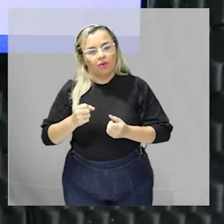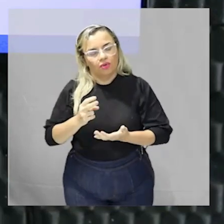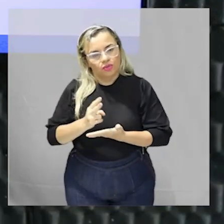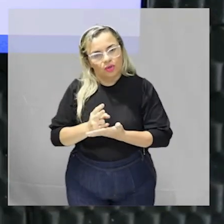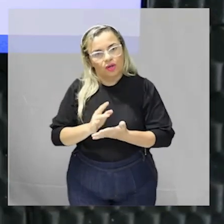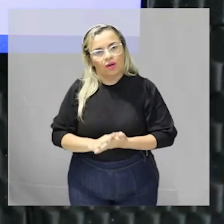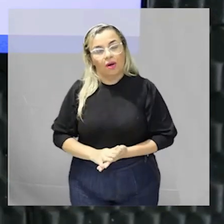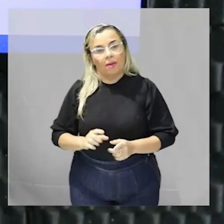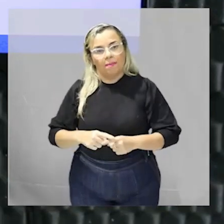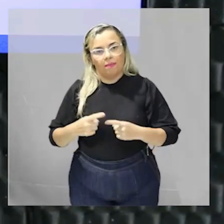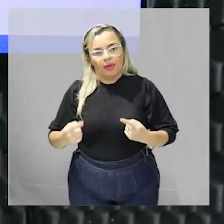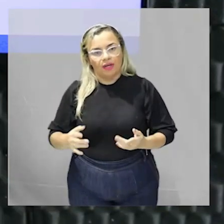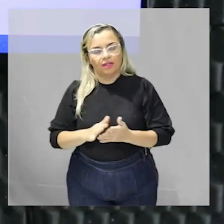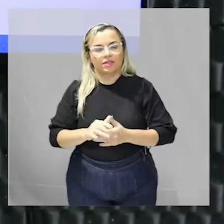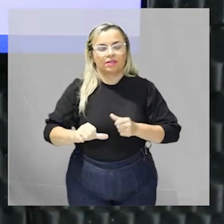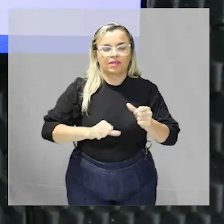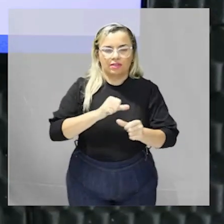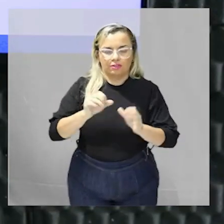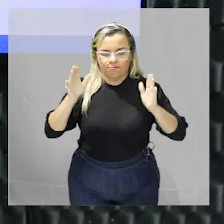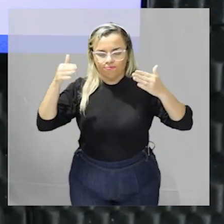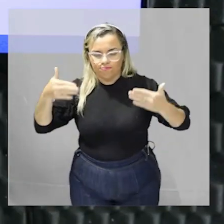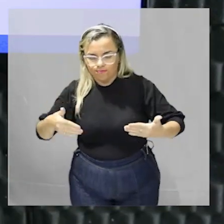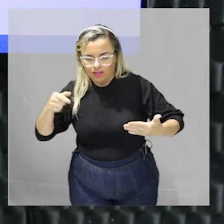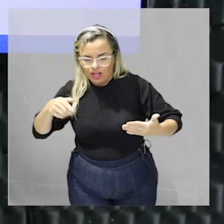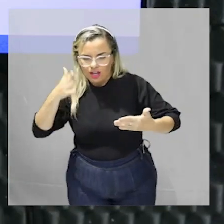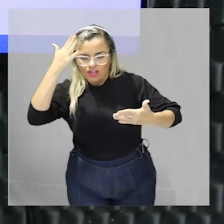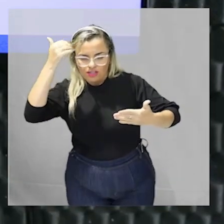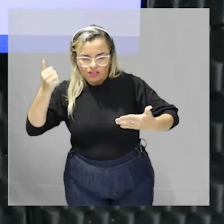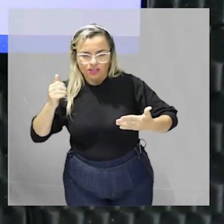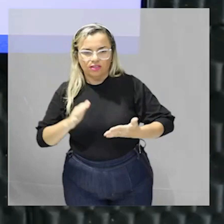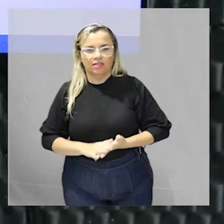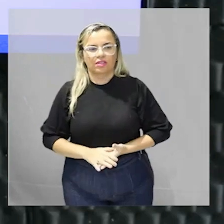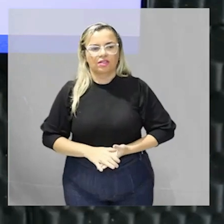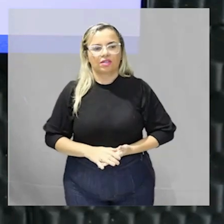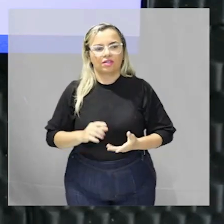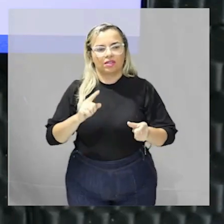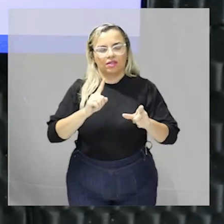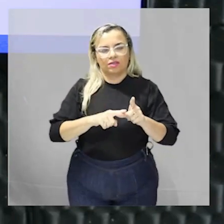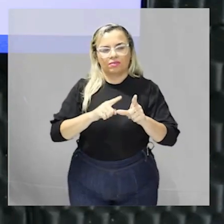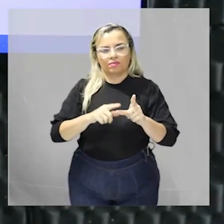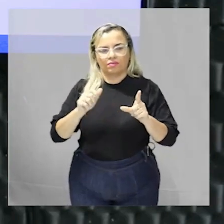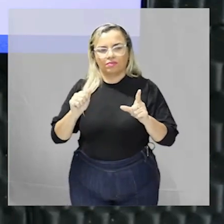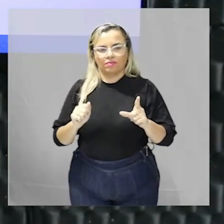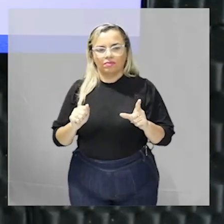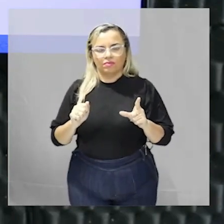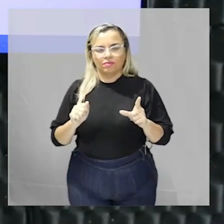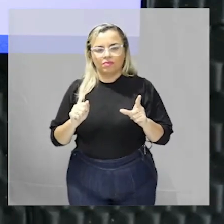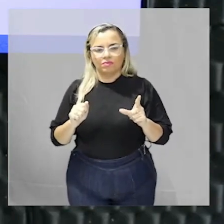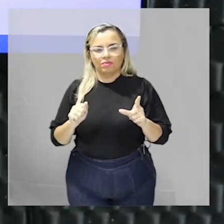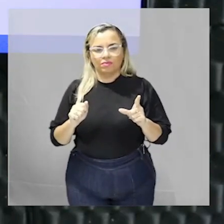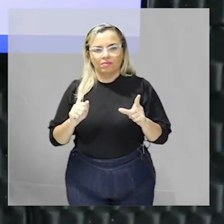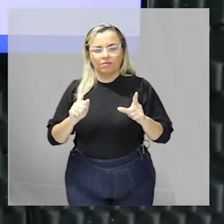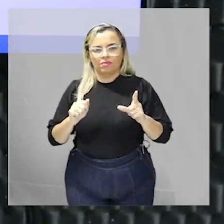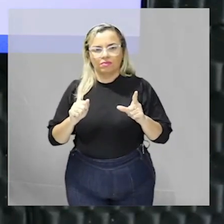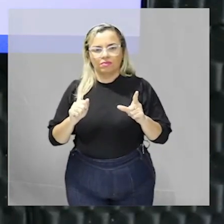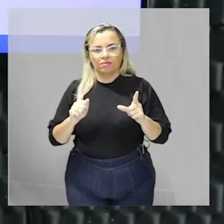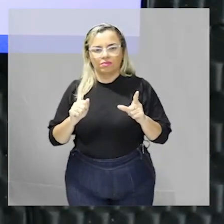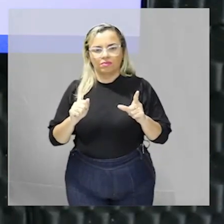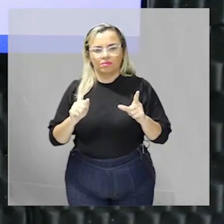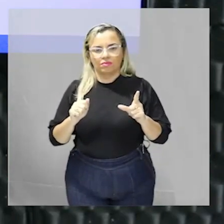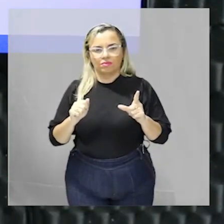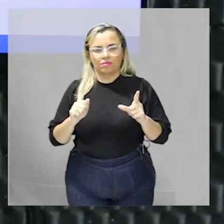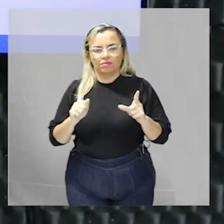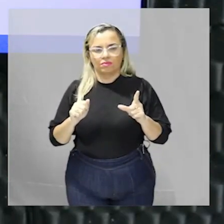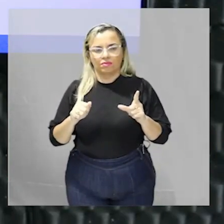acontece uma mudança e vocês estão atentos e preparados. Então, eu tenho aqui como alternativa: consumir produtos reciclados no dia a